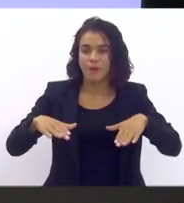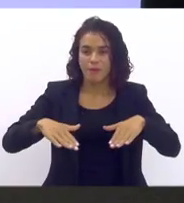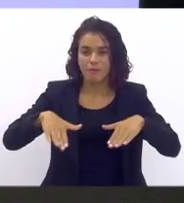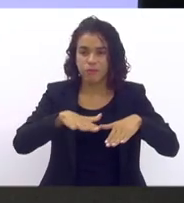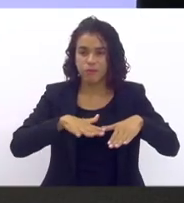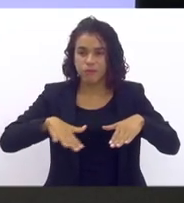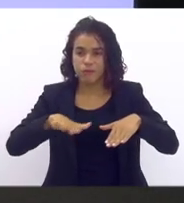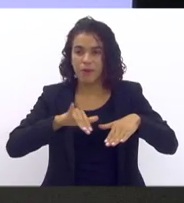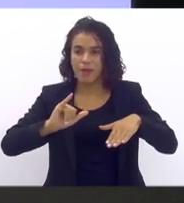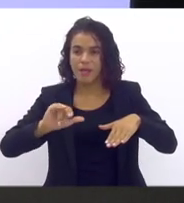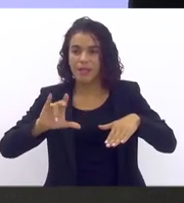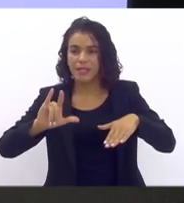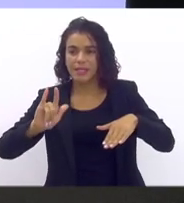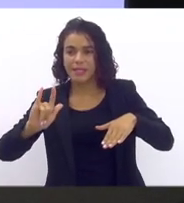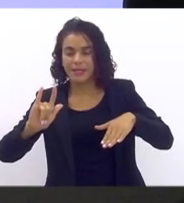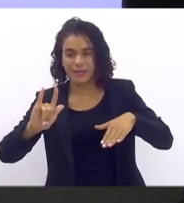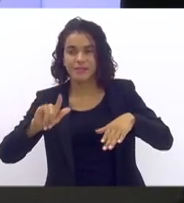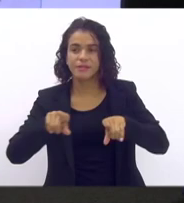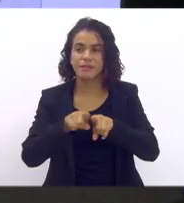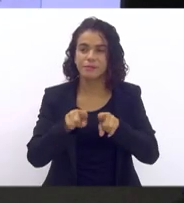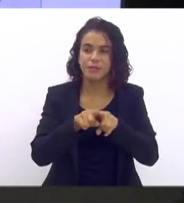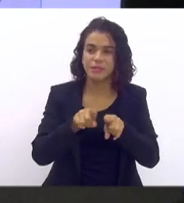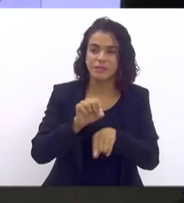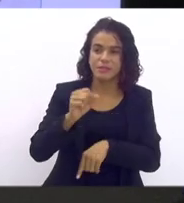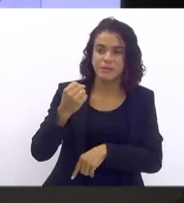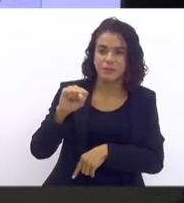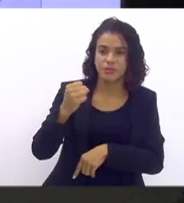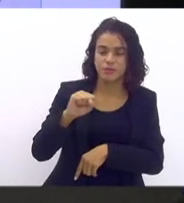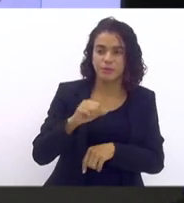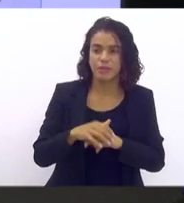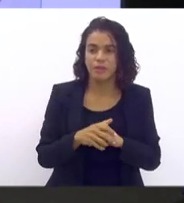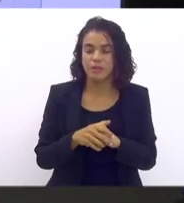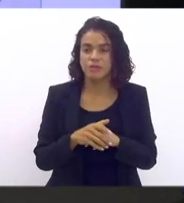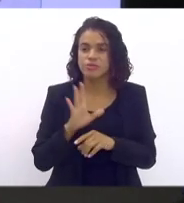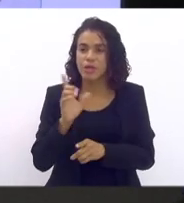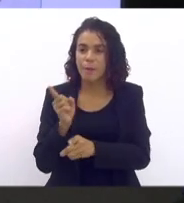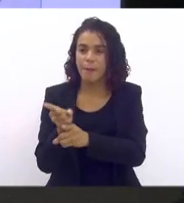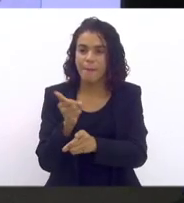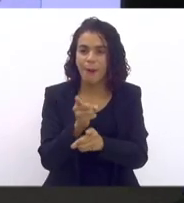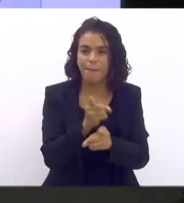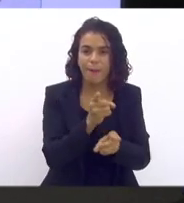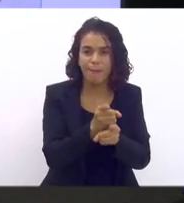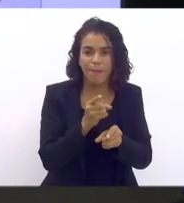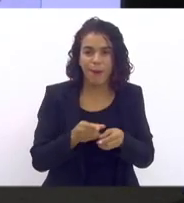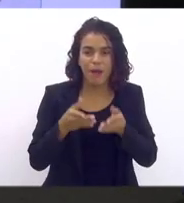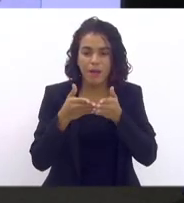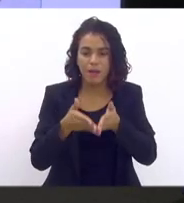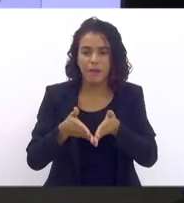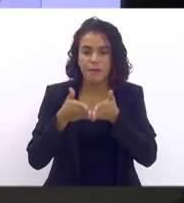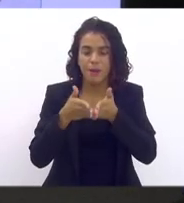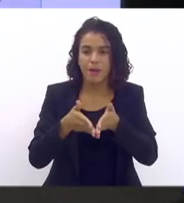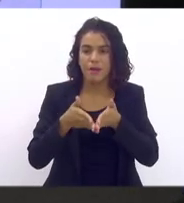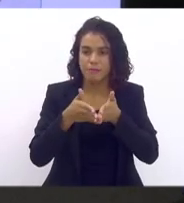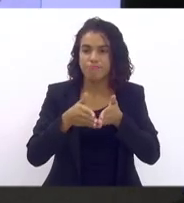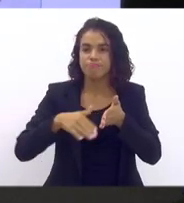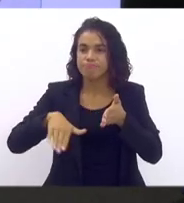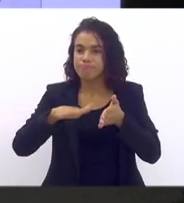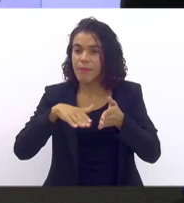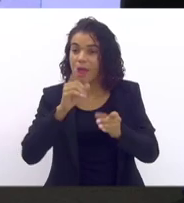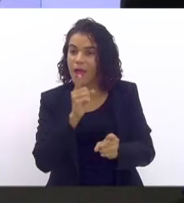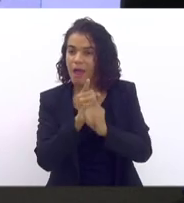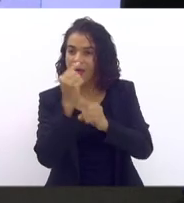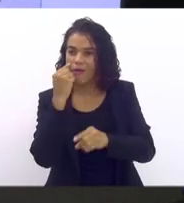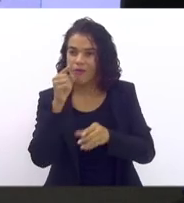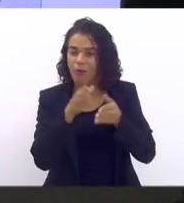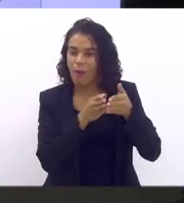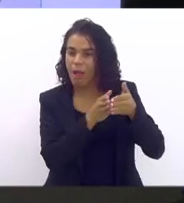Sepetiba grande etc próximo identificamos já uma embarcação né a embarcação Marcílio Dias a gente pegou na hora que ela tava